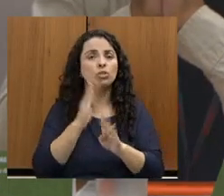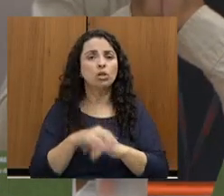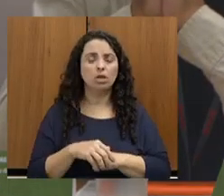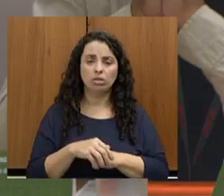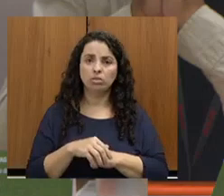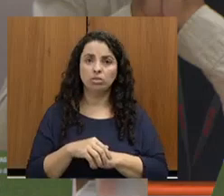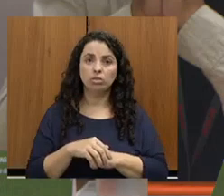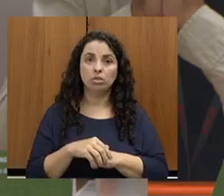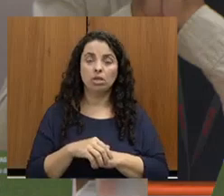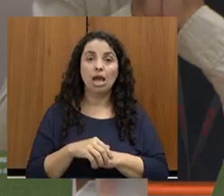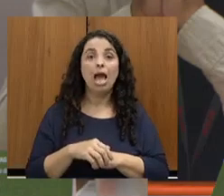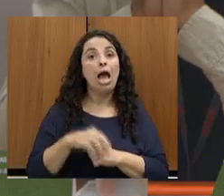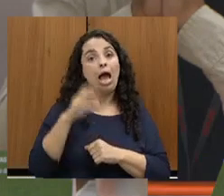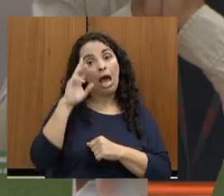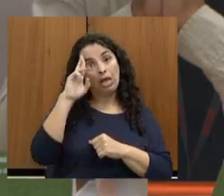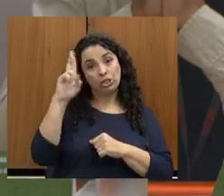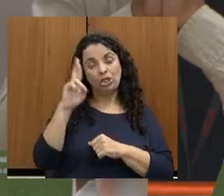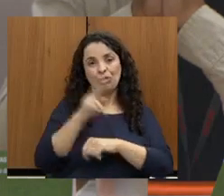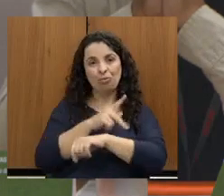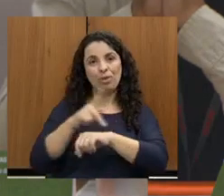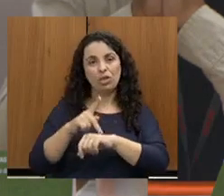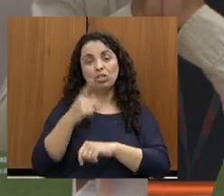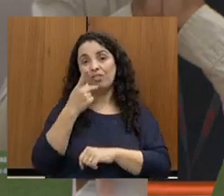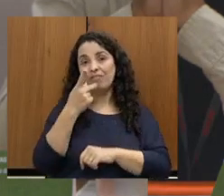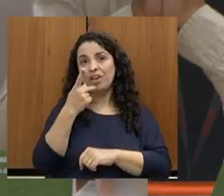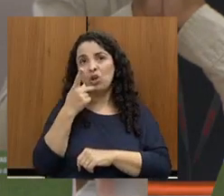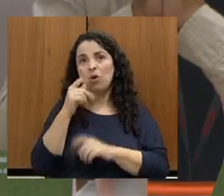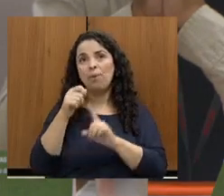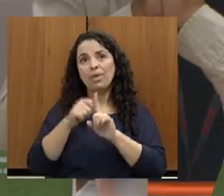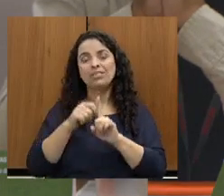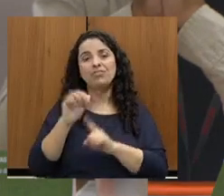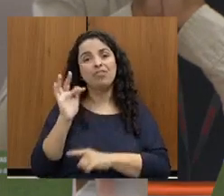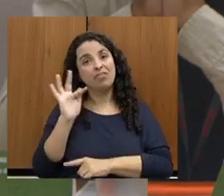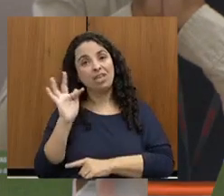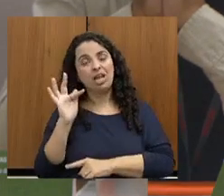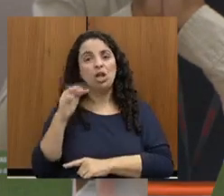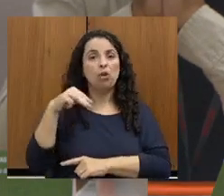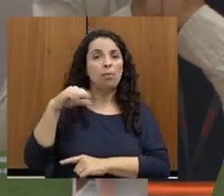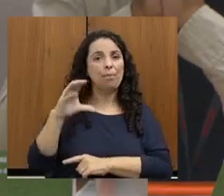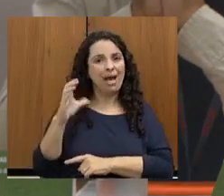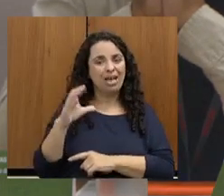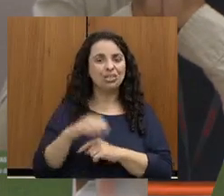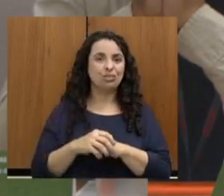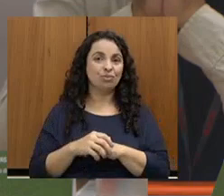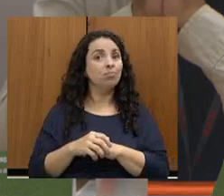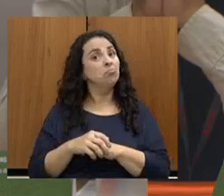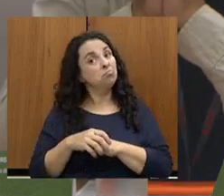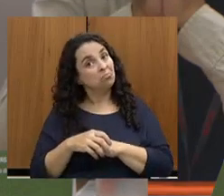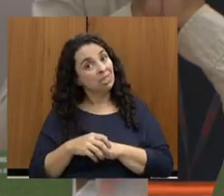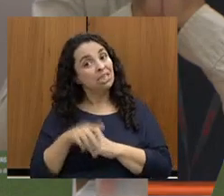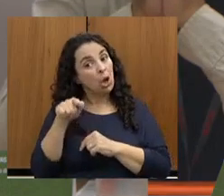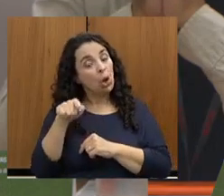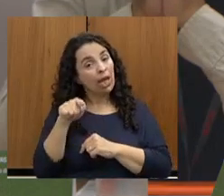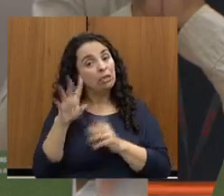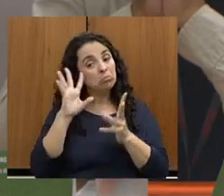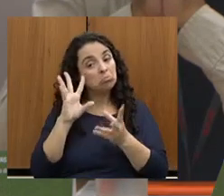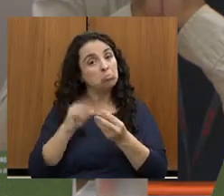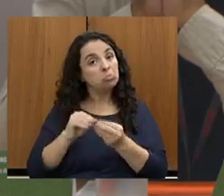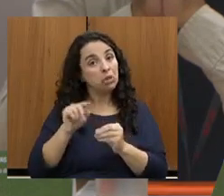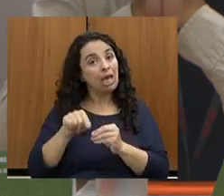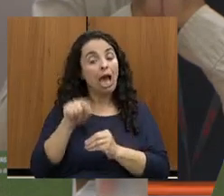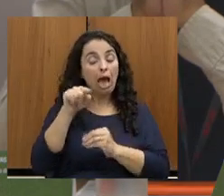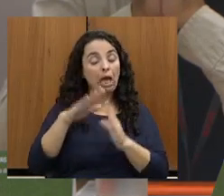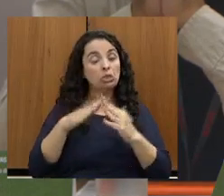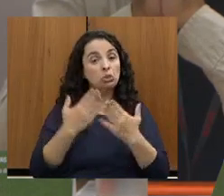própria diretora falou isso em fevereiro, março. Eu acho que o seu filho tem teia, então fica mais grave. Eles tinham ciência, eles